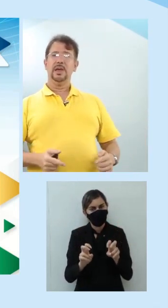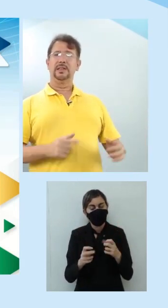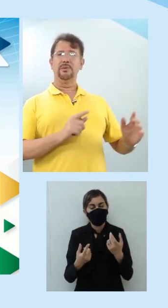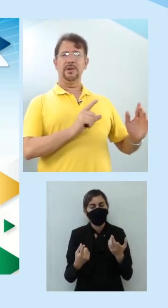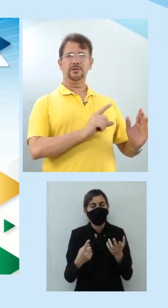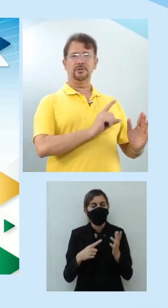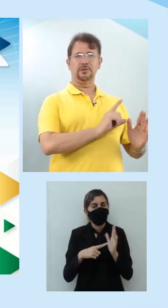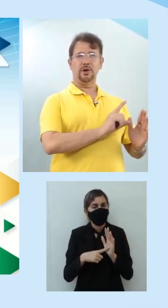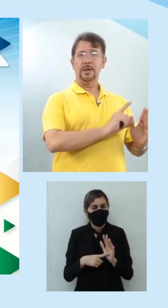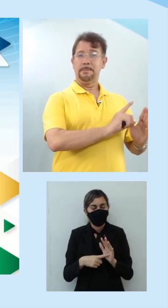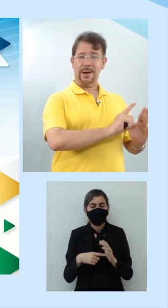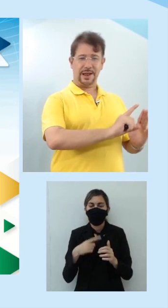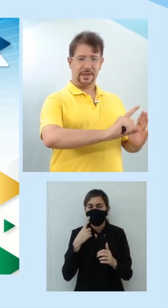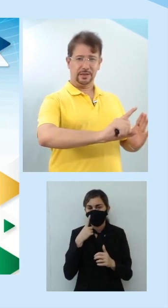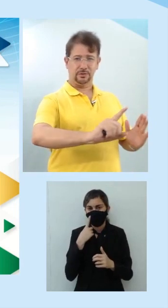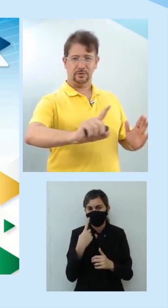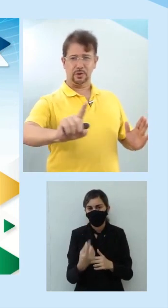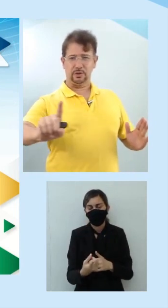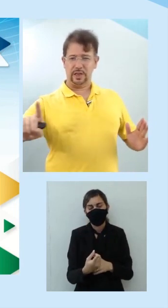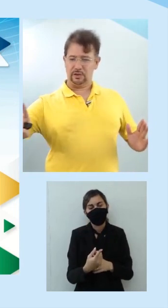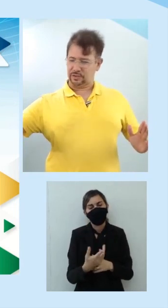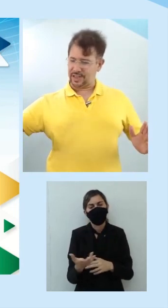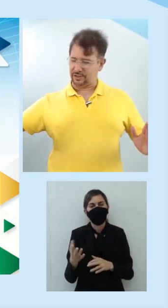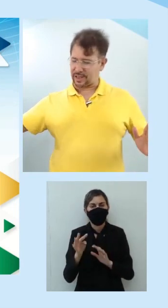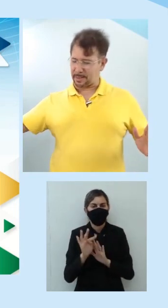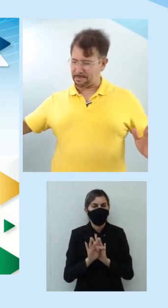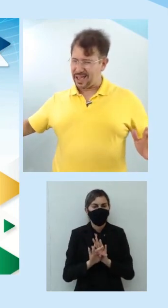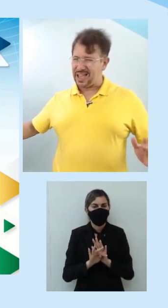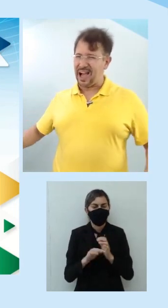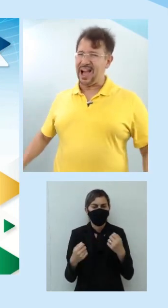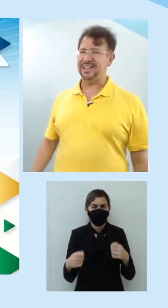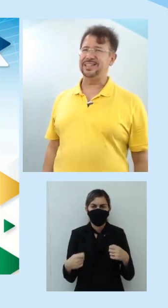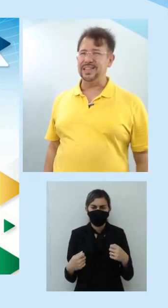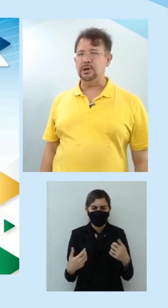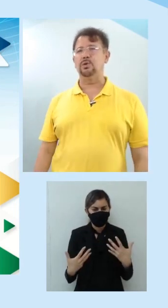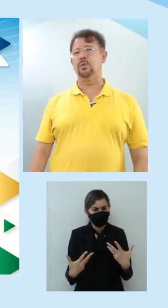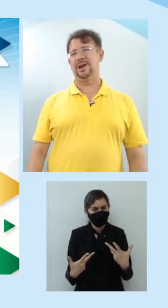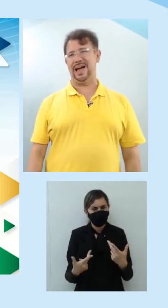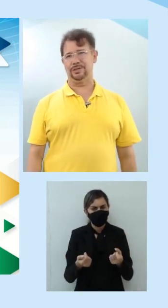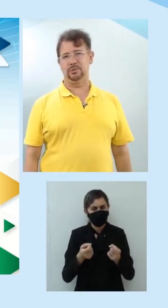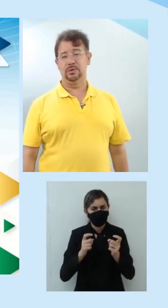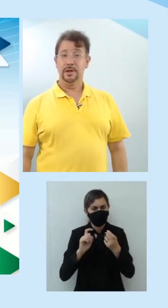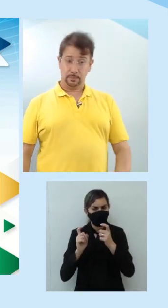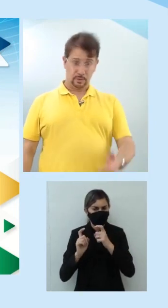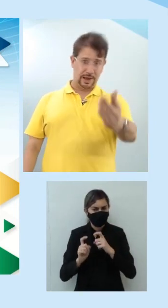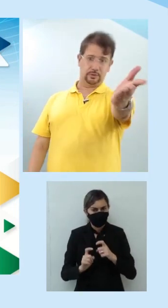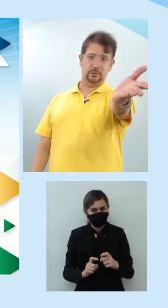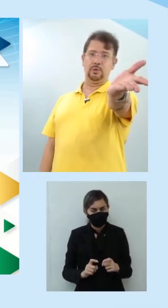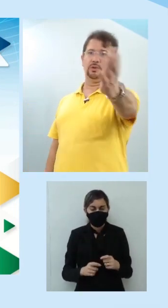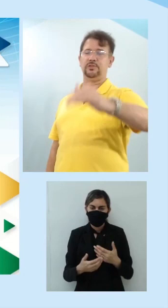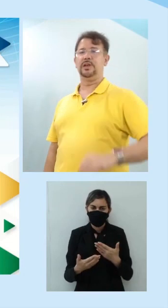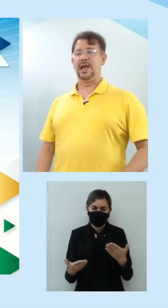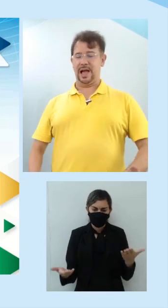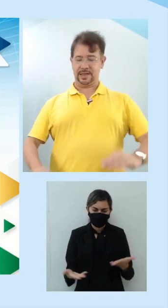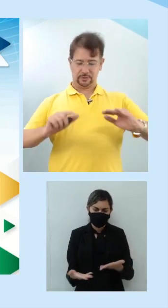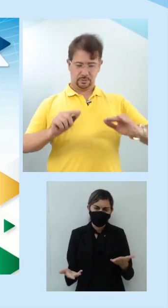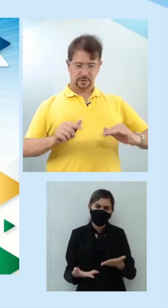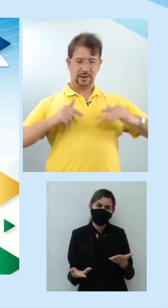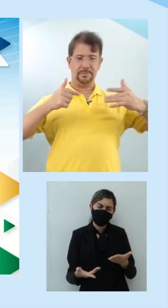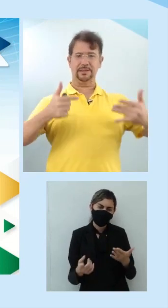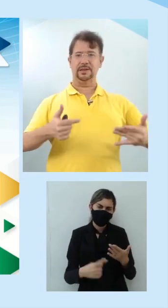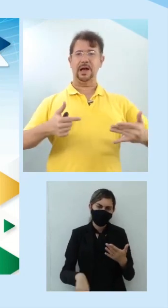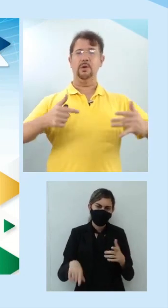ponto. Então vejam só, para isso o seu texto tem que estar bem articulado. No caso de hoje, a